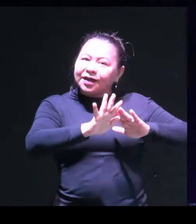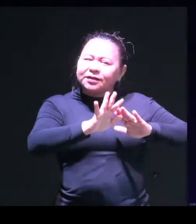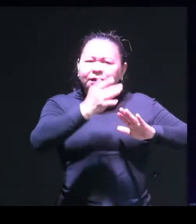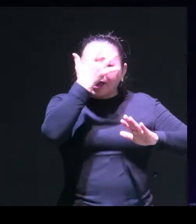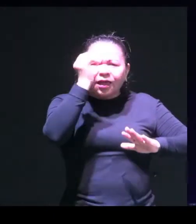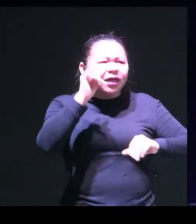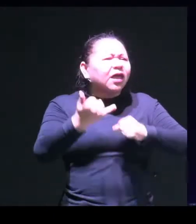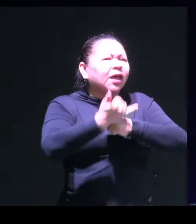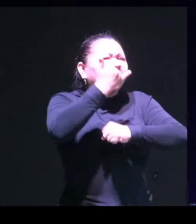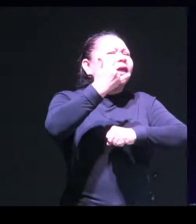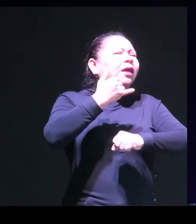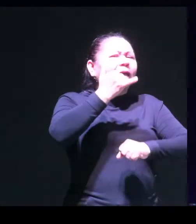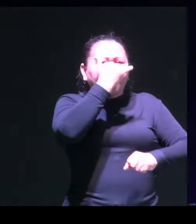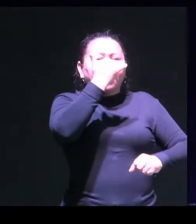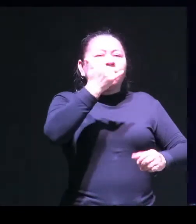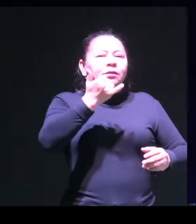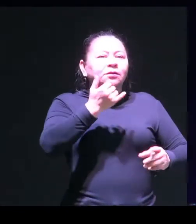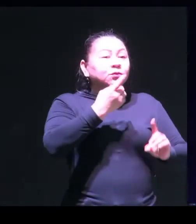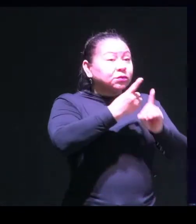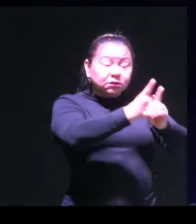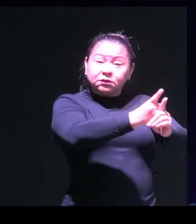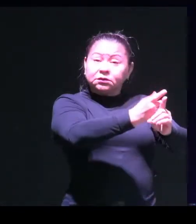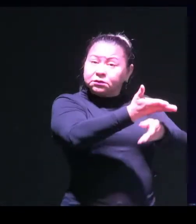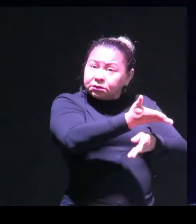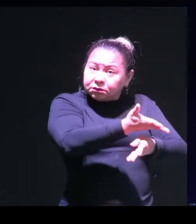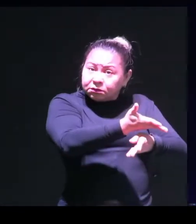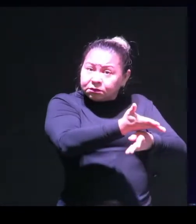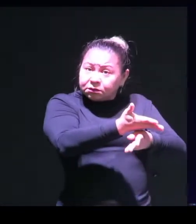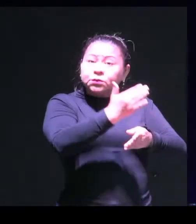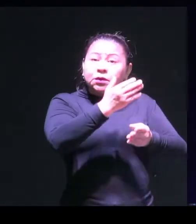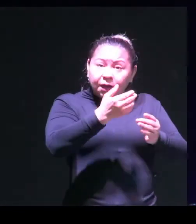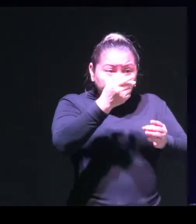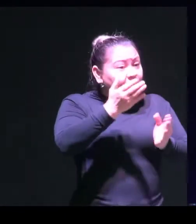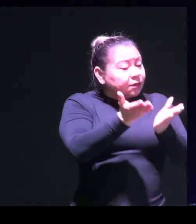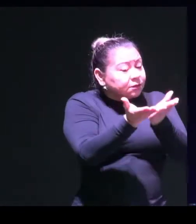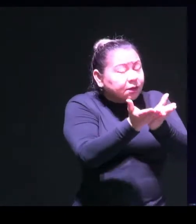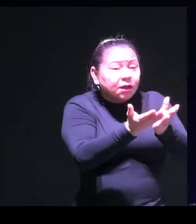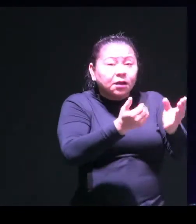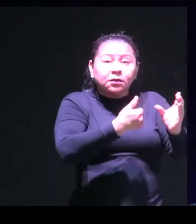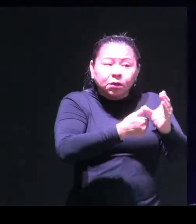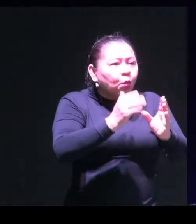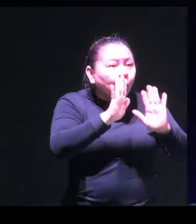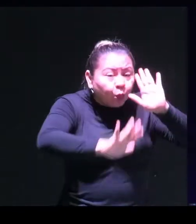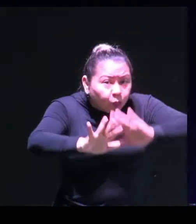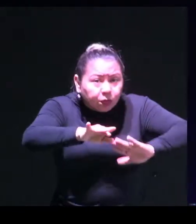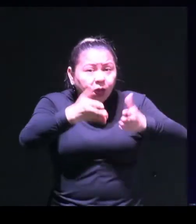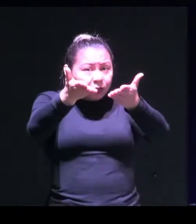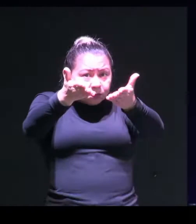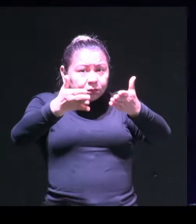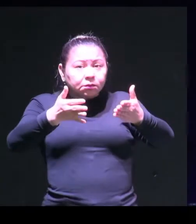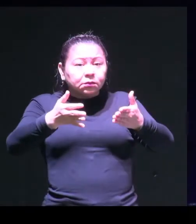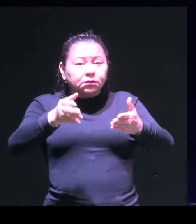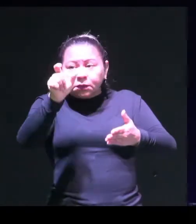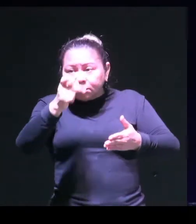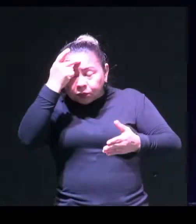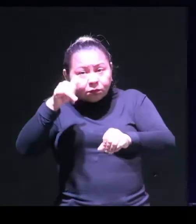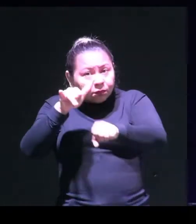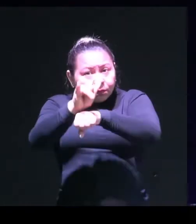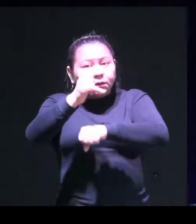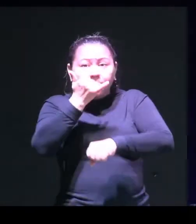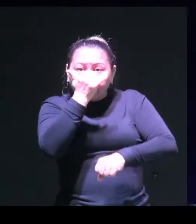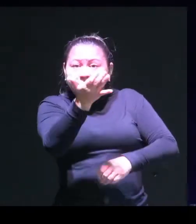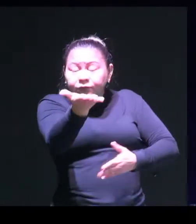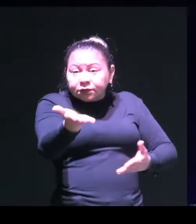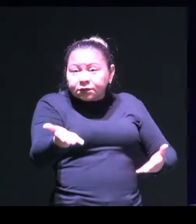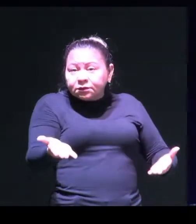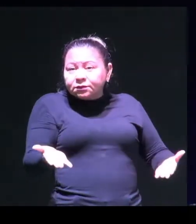vocês. Com quem era? Com os discípulos, com os crentes. Cuidado para ninguém enganar vocês. No versículo 4